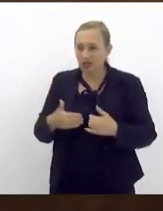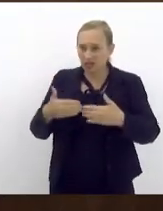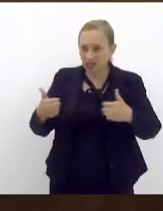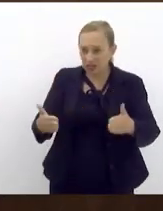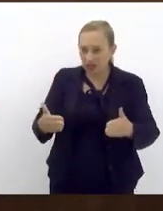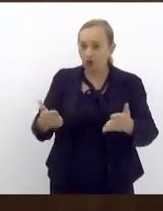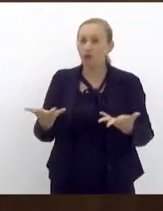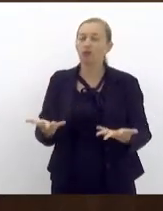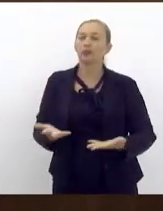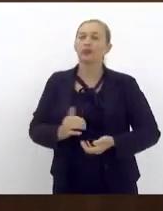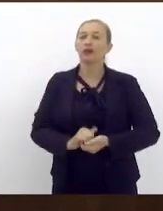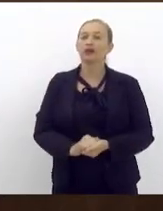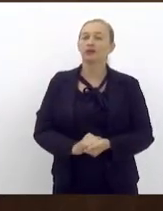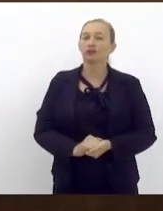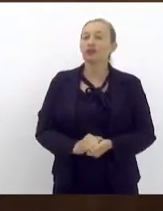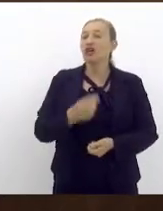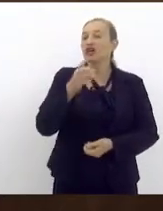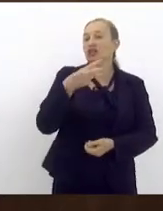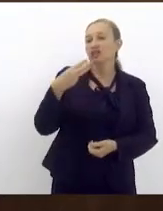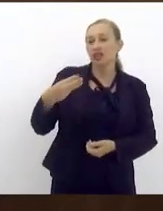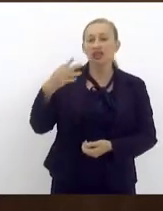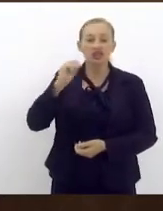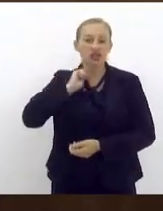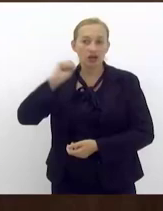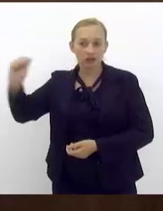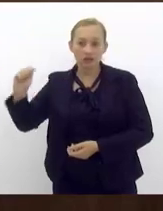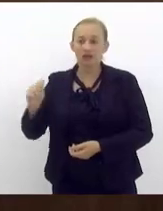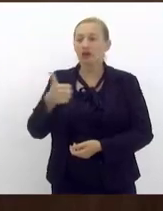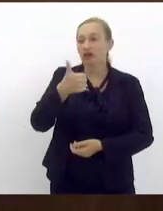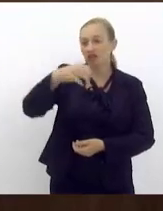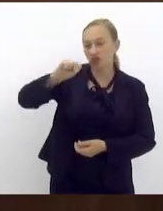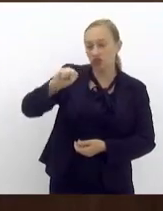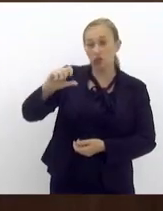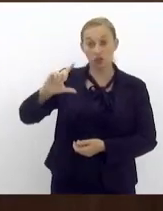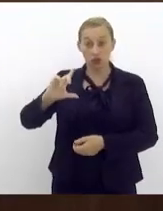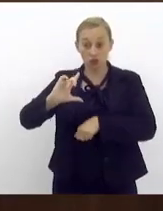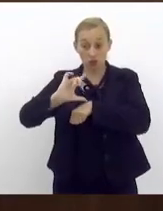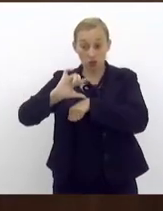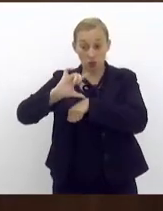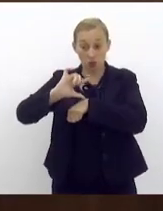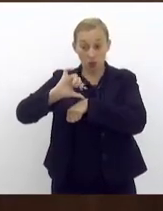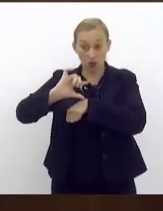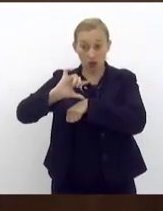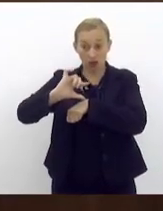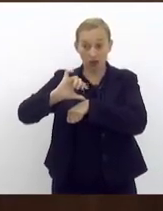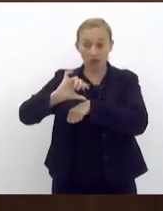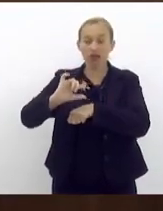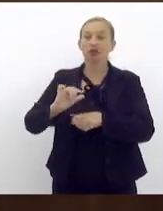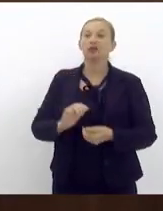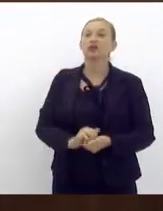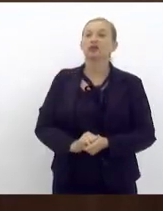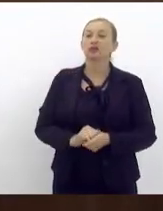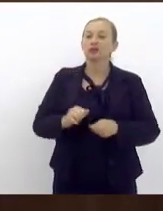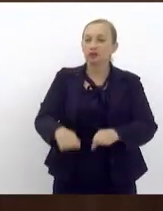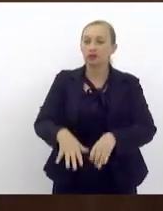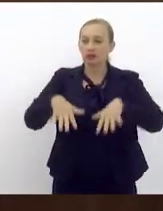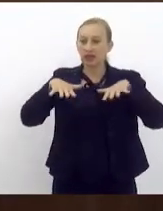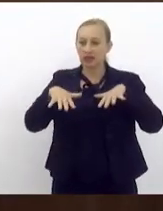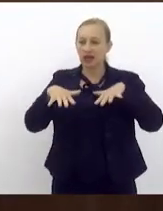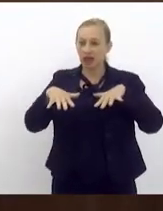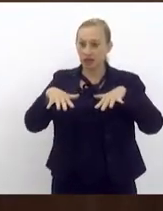Será no dia 3 de abril às 18 horas no plenário do Palácio Tiradentes hoje